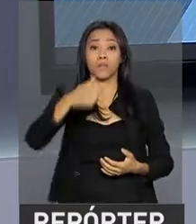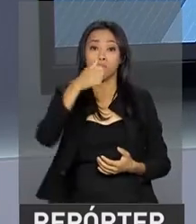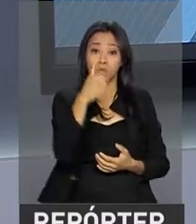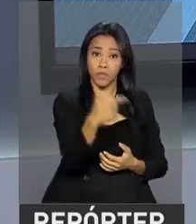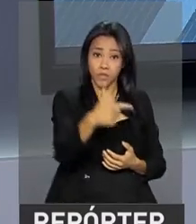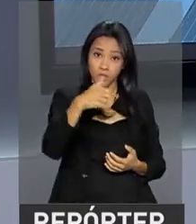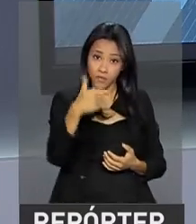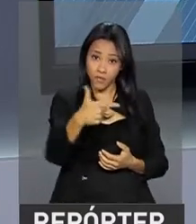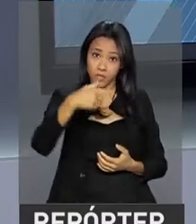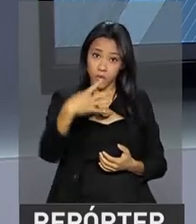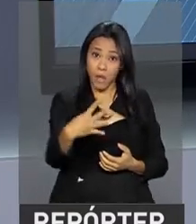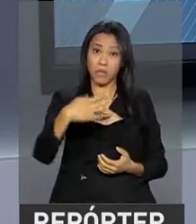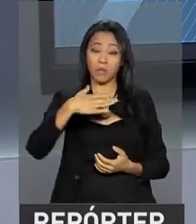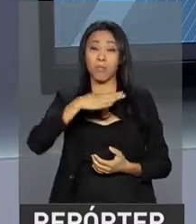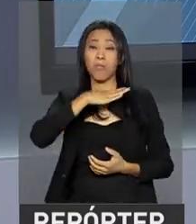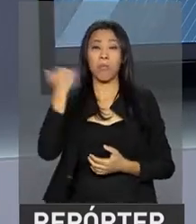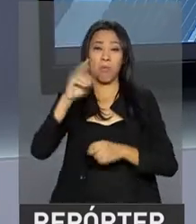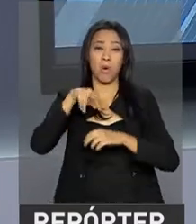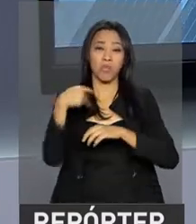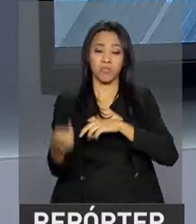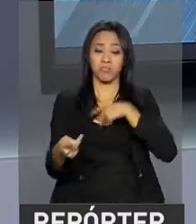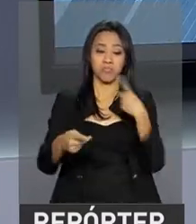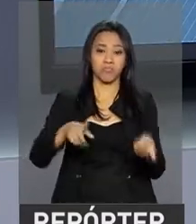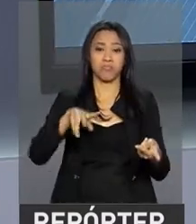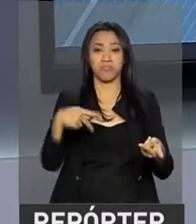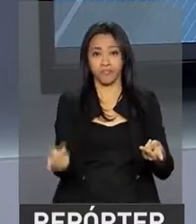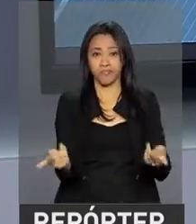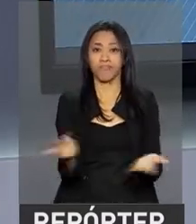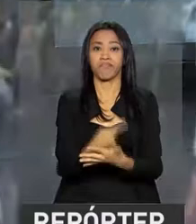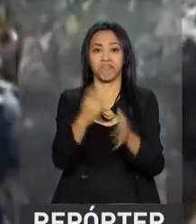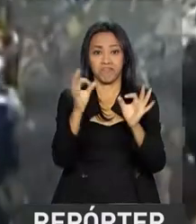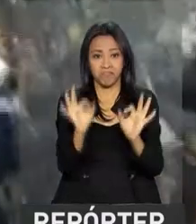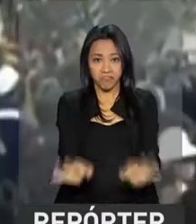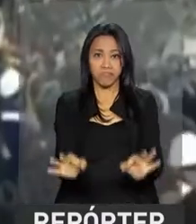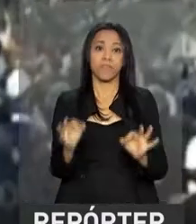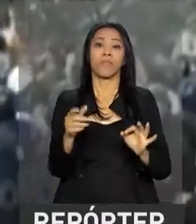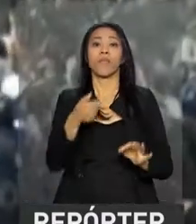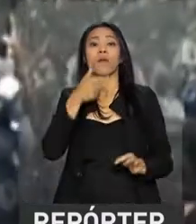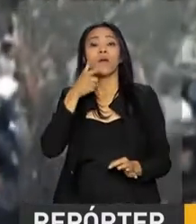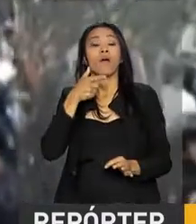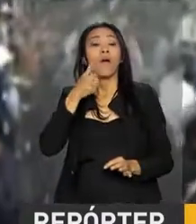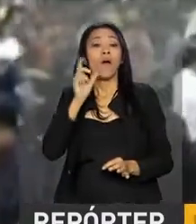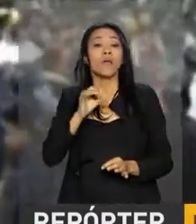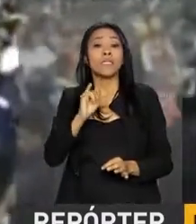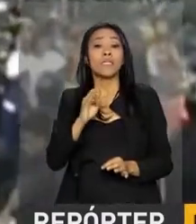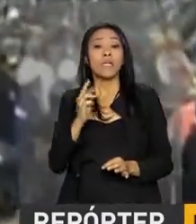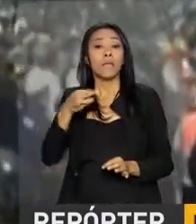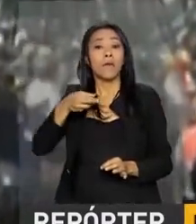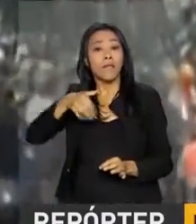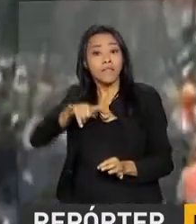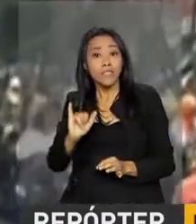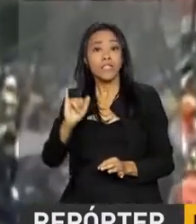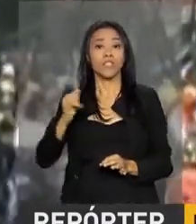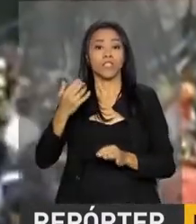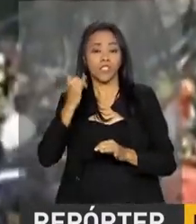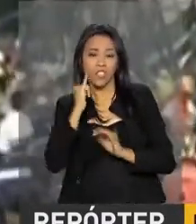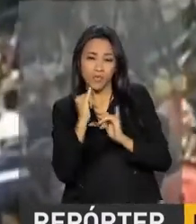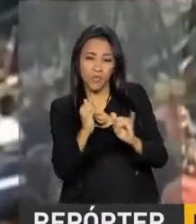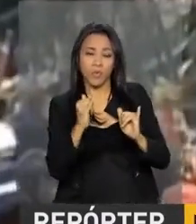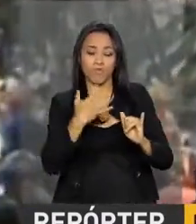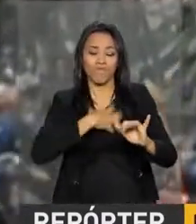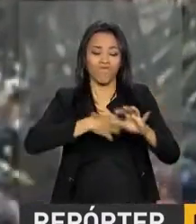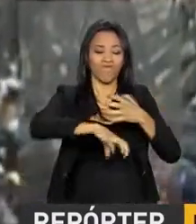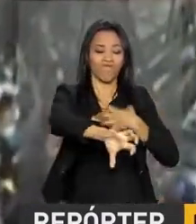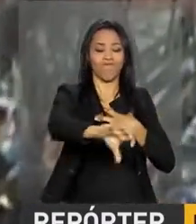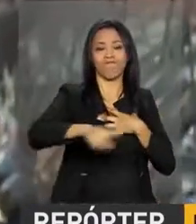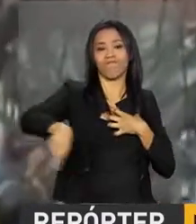224 mortes confirmadas o itamaraty divulgou nota onde manifesta profunda consternação com a tragédia que provocou